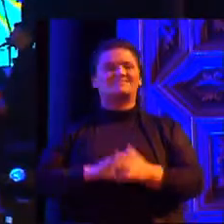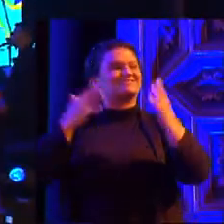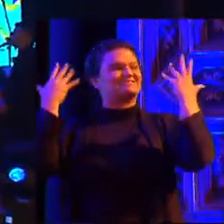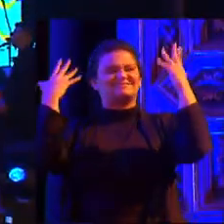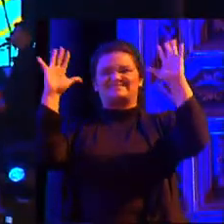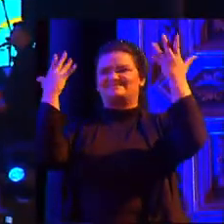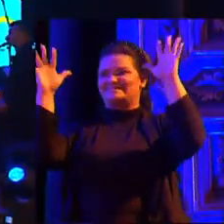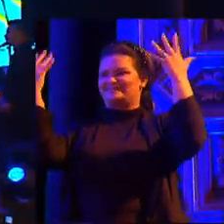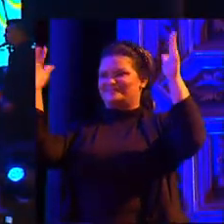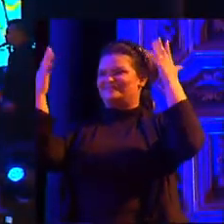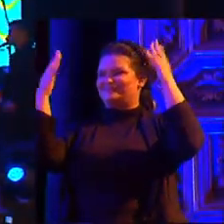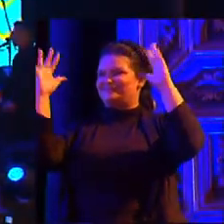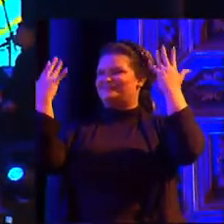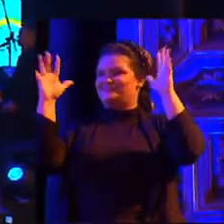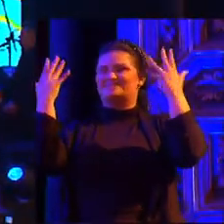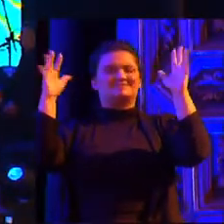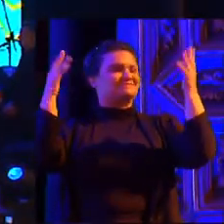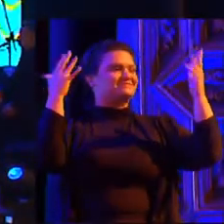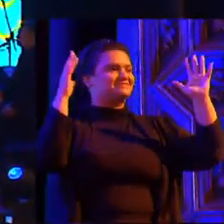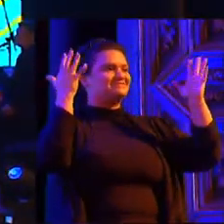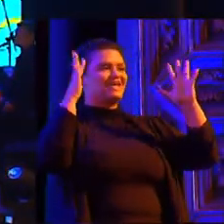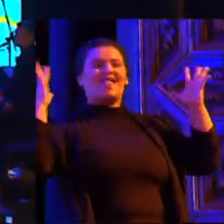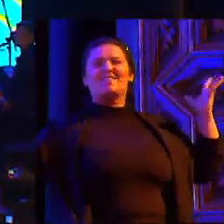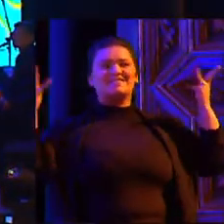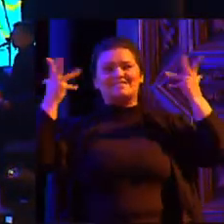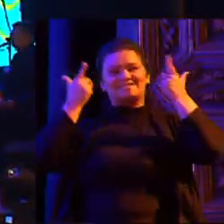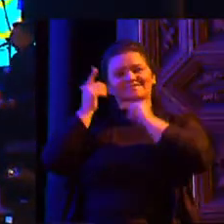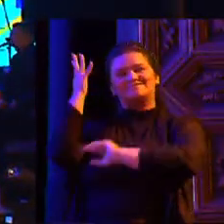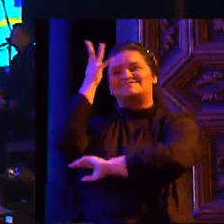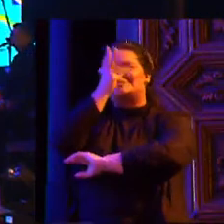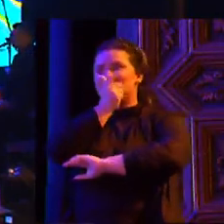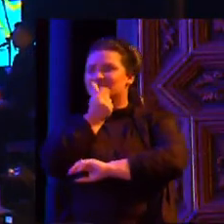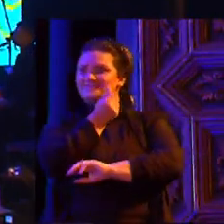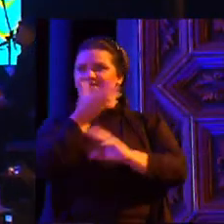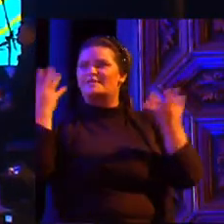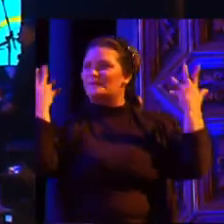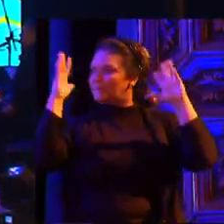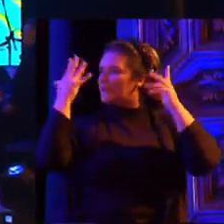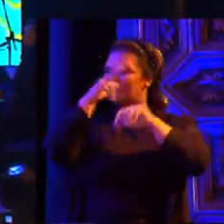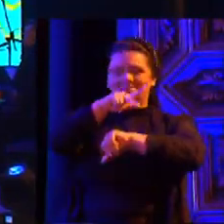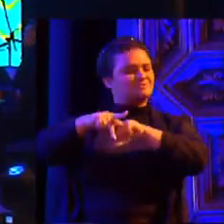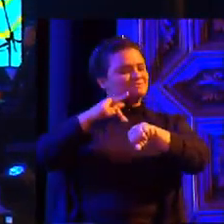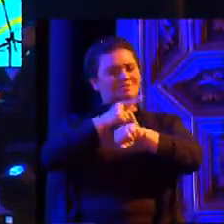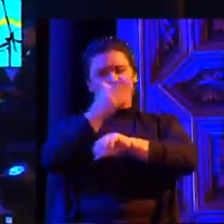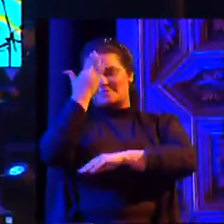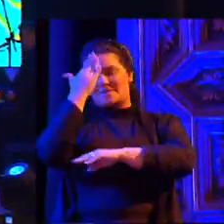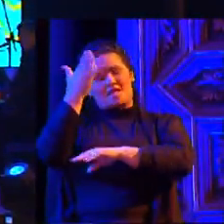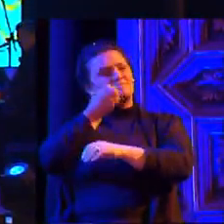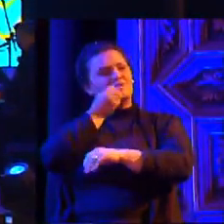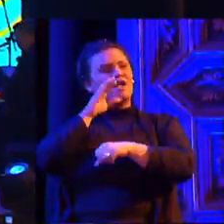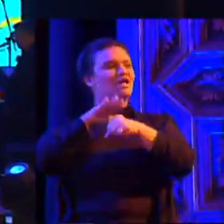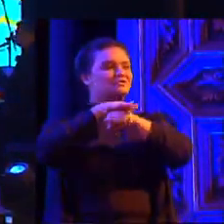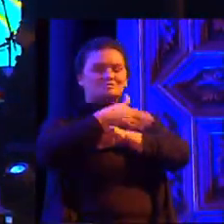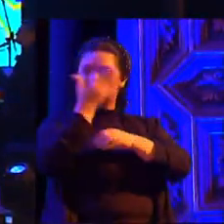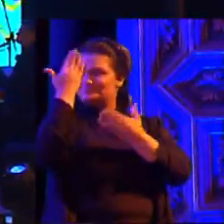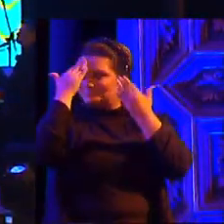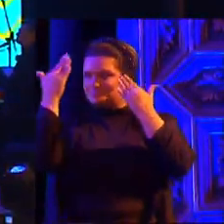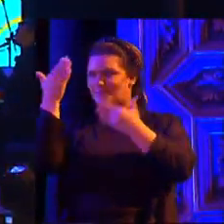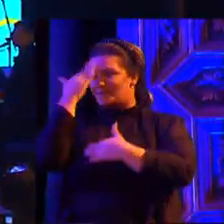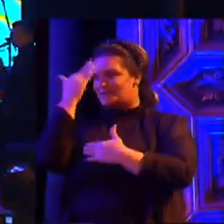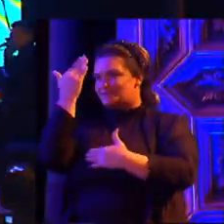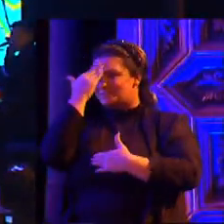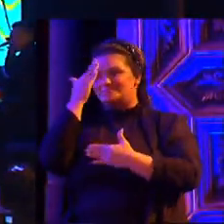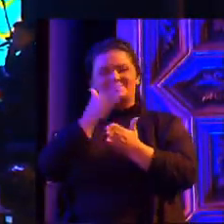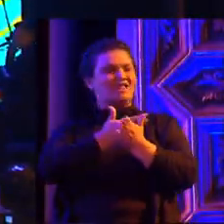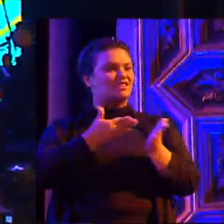Foi! Foi lindo! Parabéns, parabéns aos premiados. Obrigada, boa noite para vocês. Obrigada,